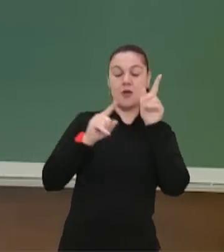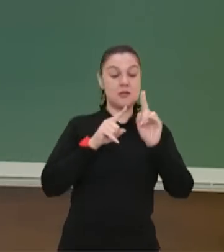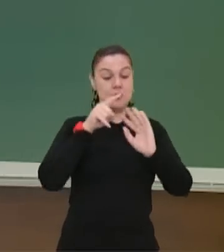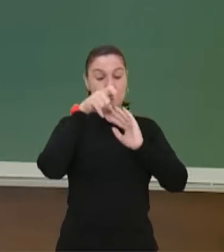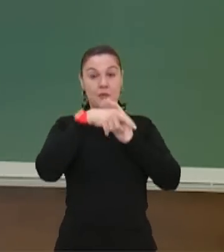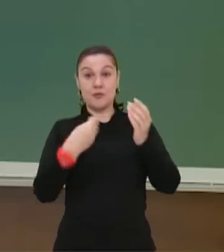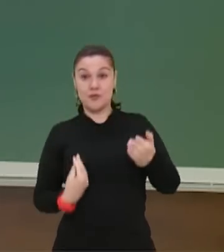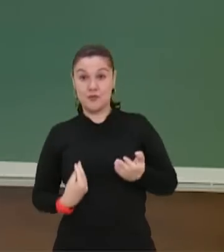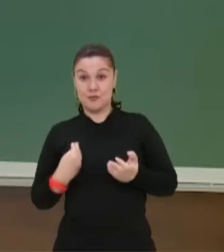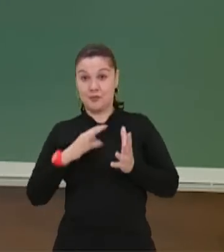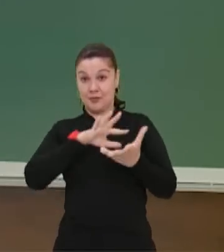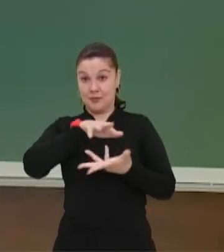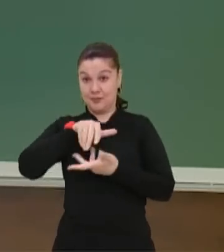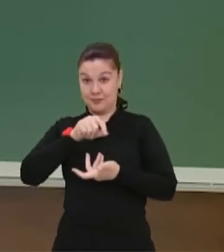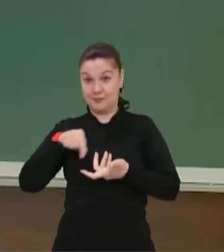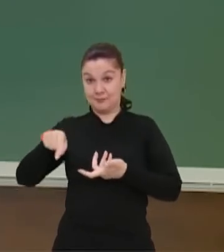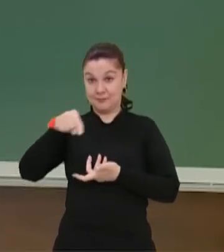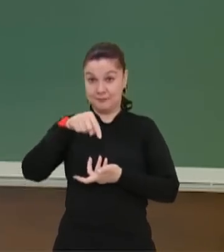Terra.